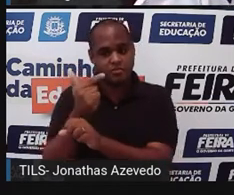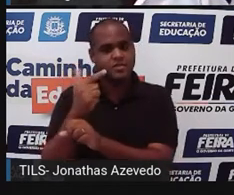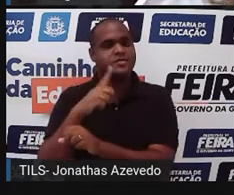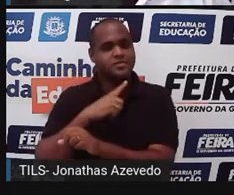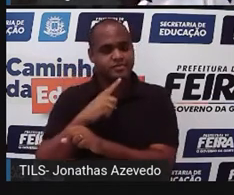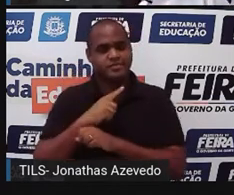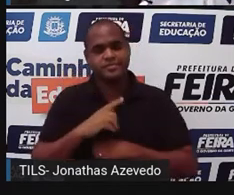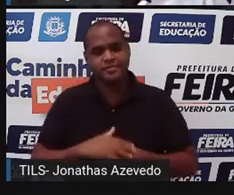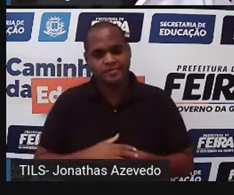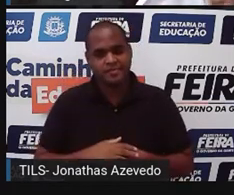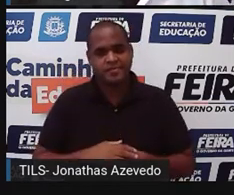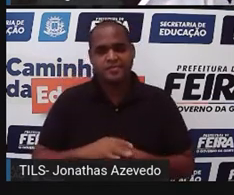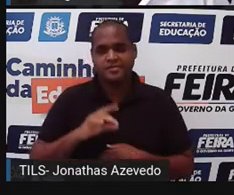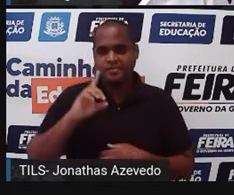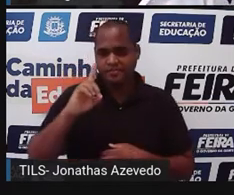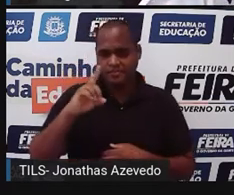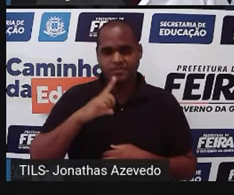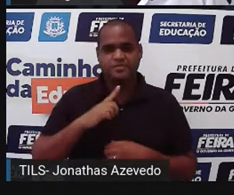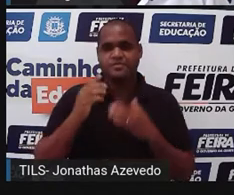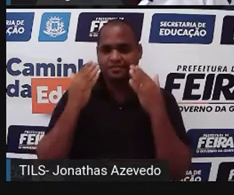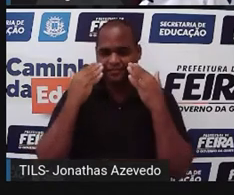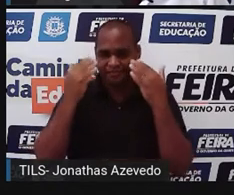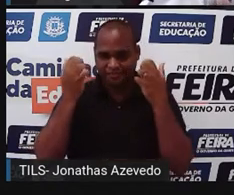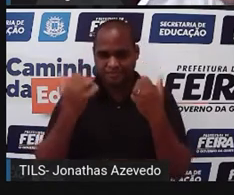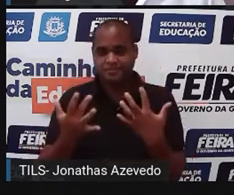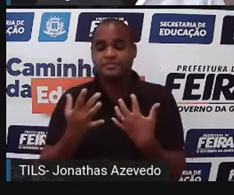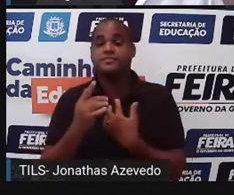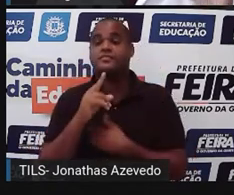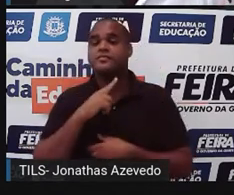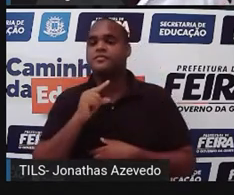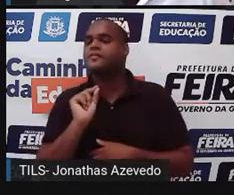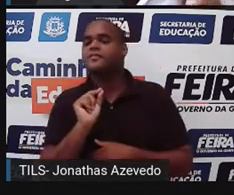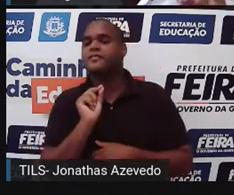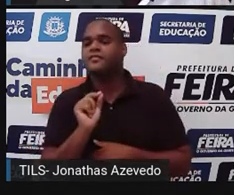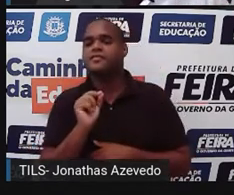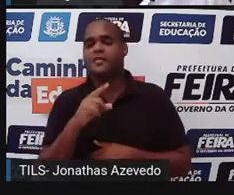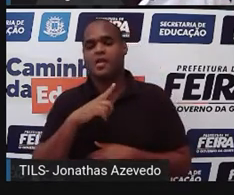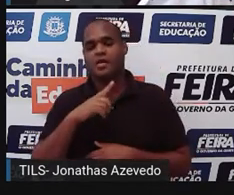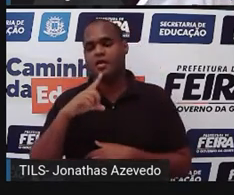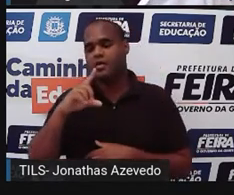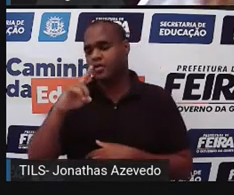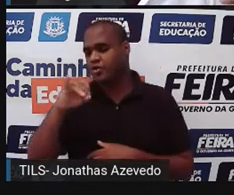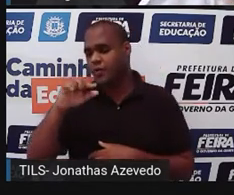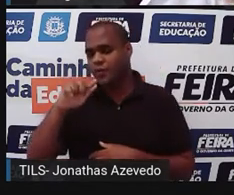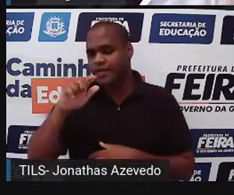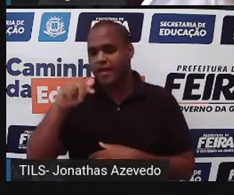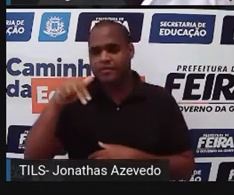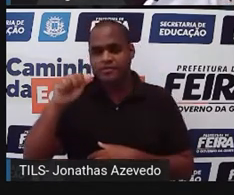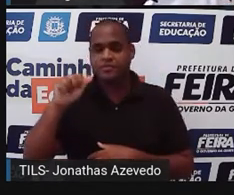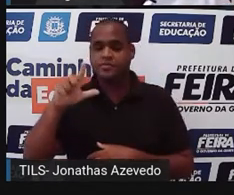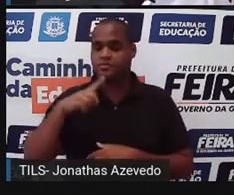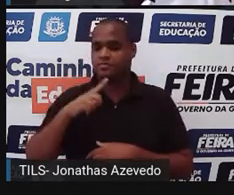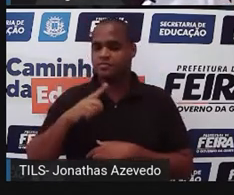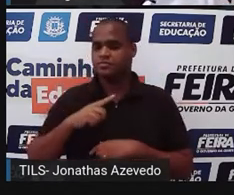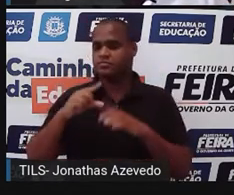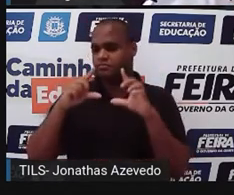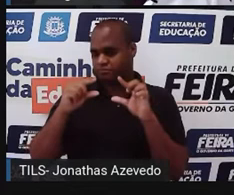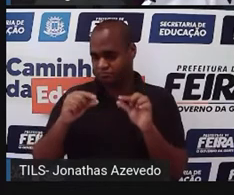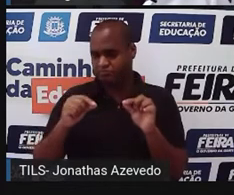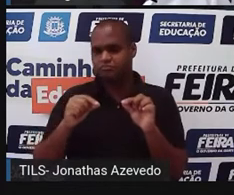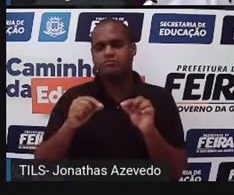o de minúsculo para simbolizar para simbolizar a diagonal menor a menor diagonal do losango